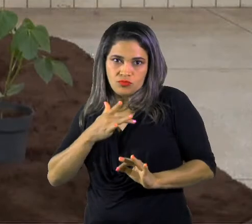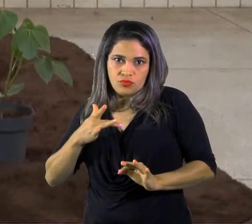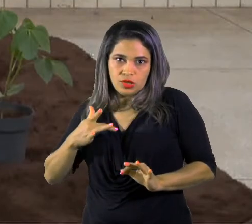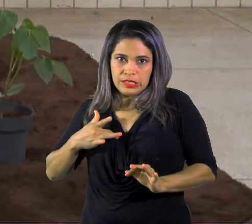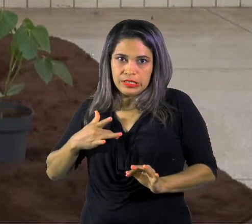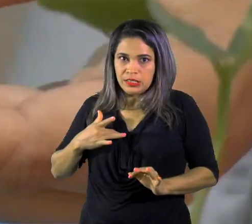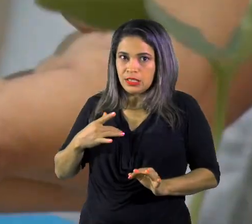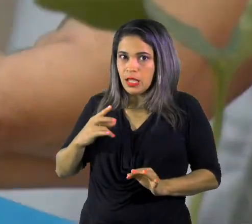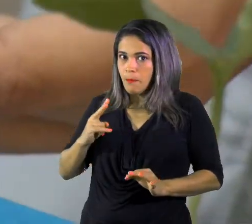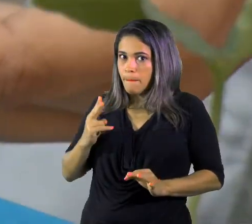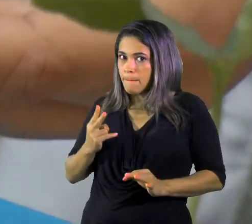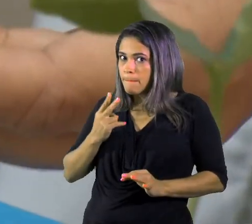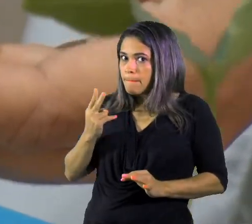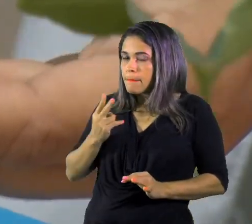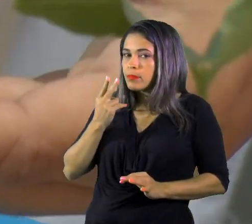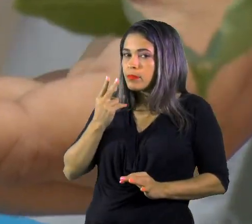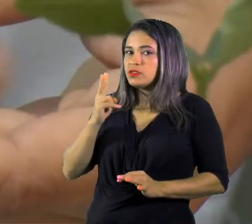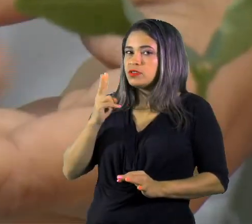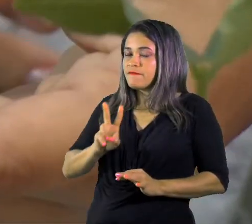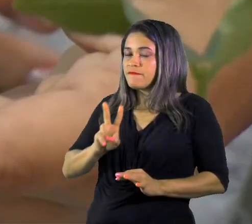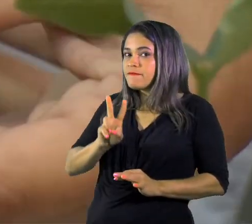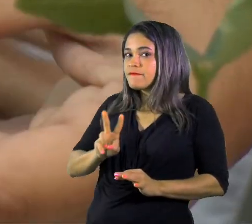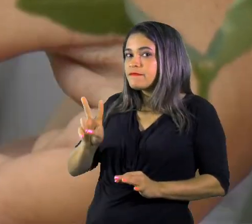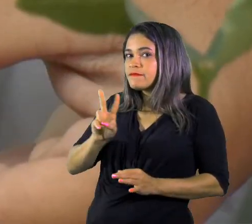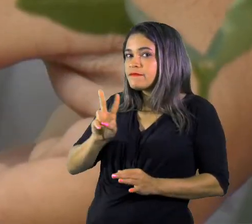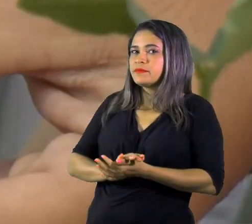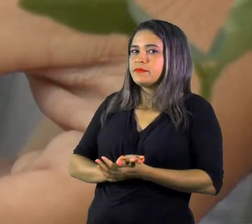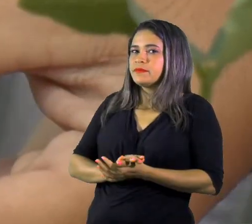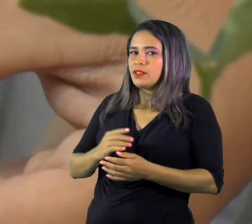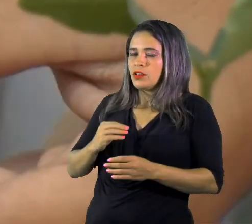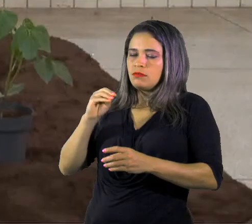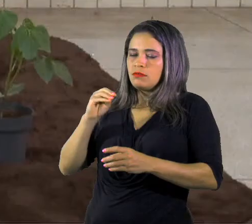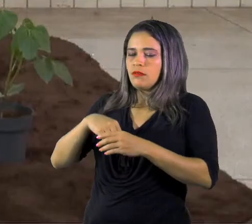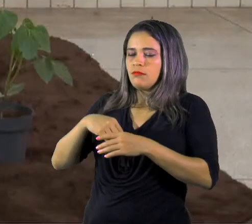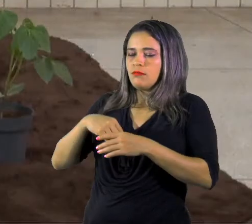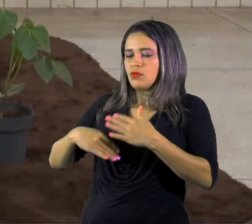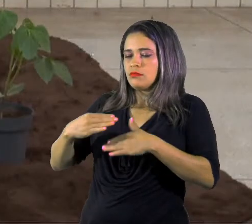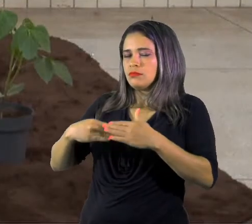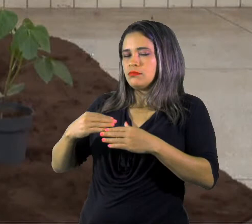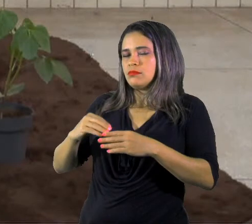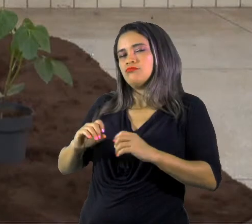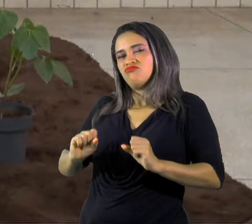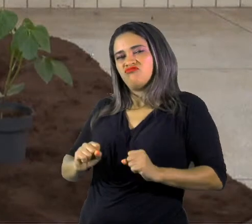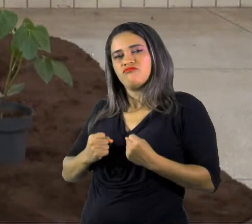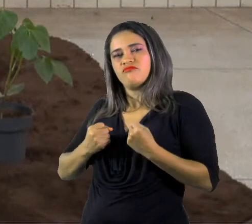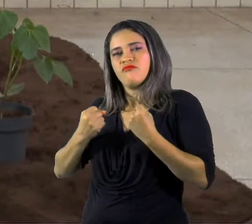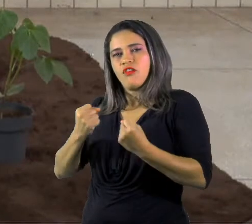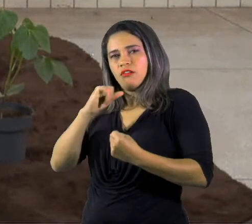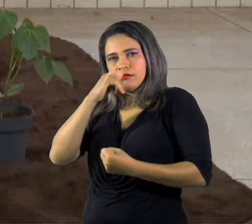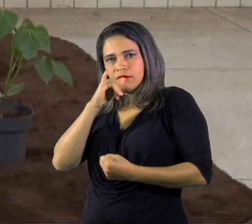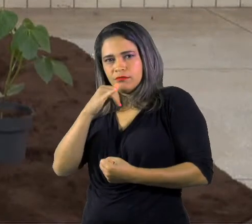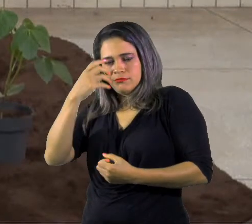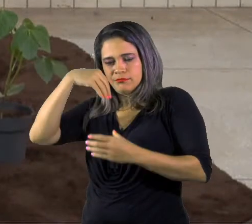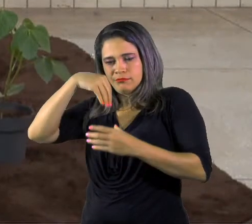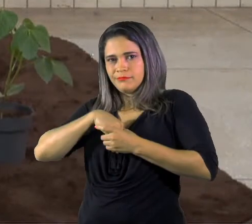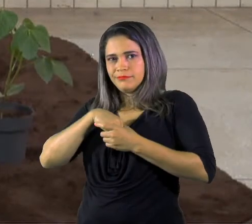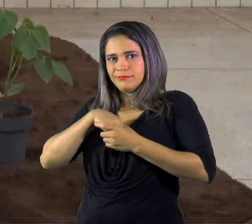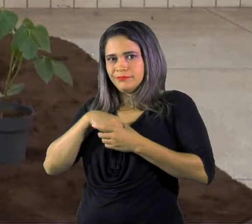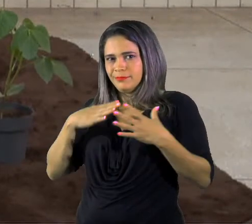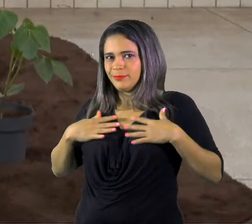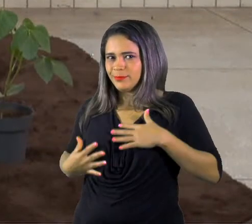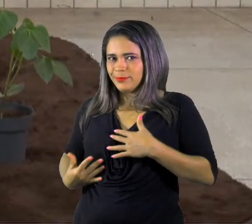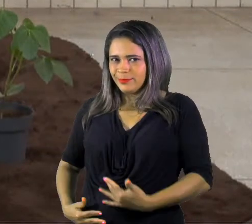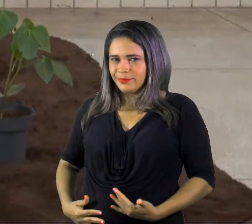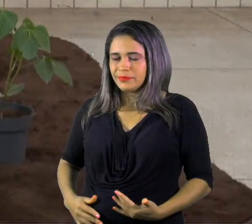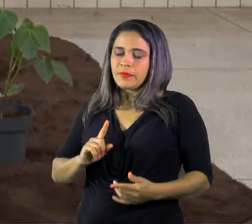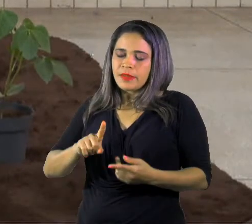rica em nutrientes, que também faça esse mesmo processo dentro do nosso corpo de fortalecimento, de energia. Depois